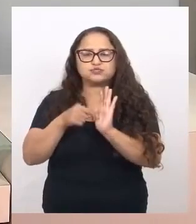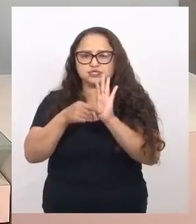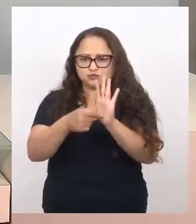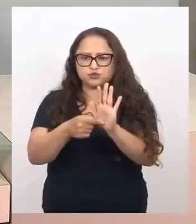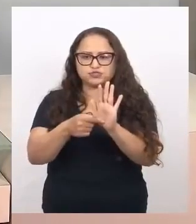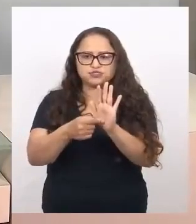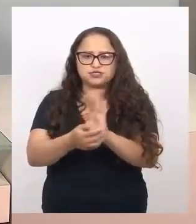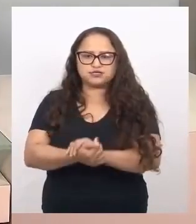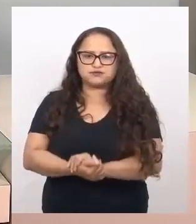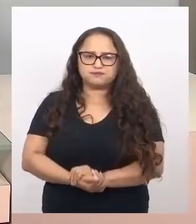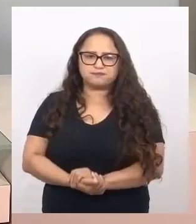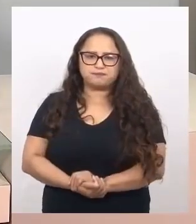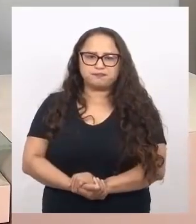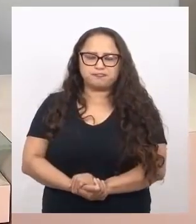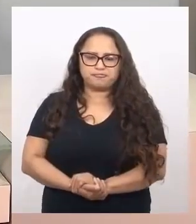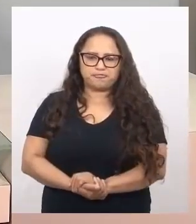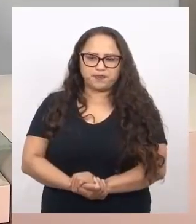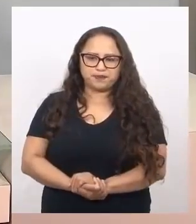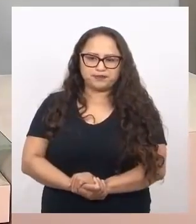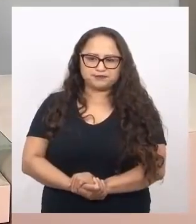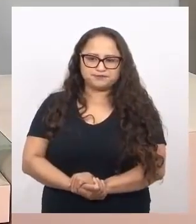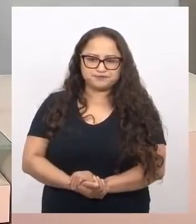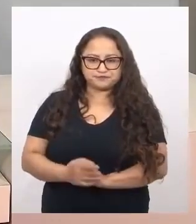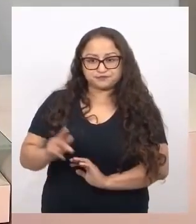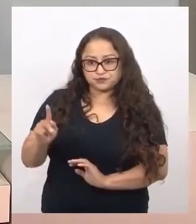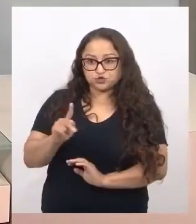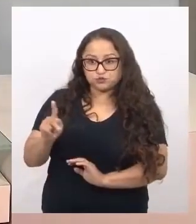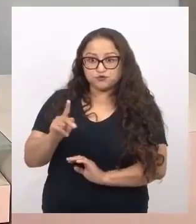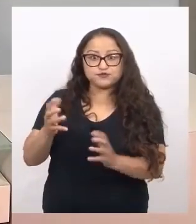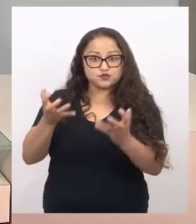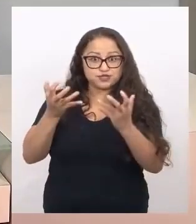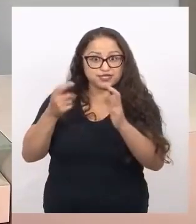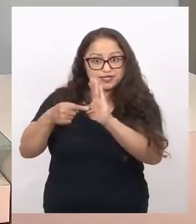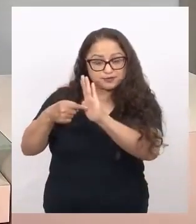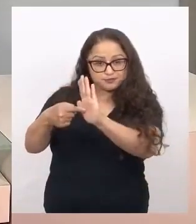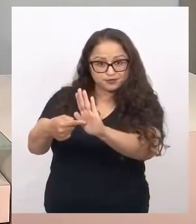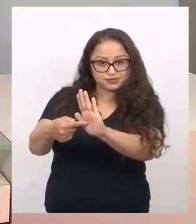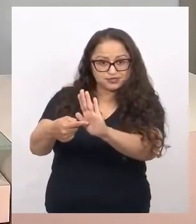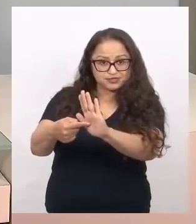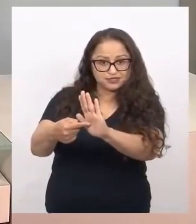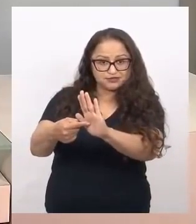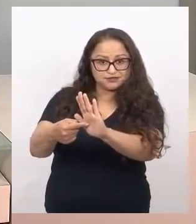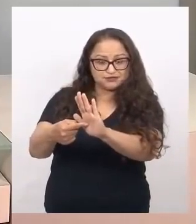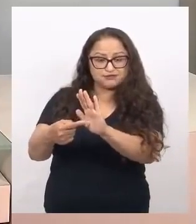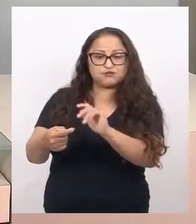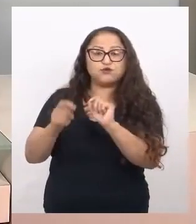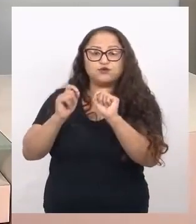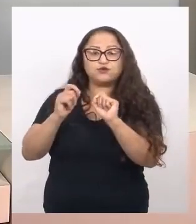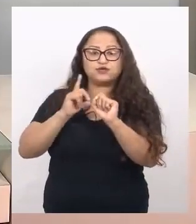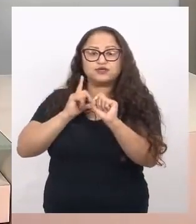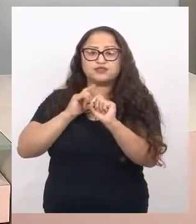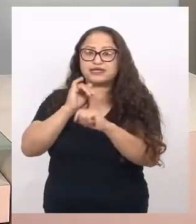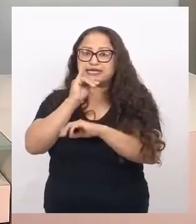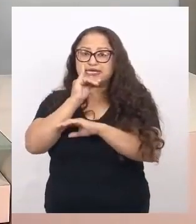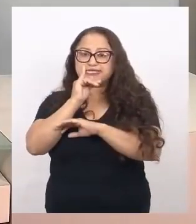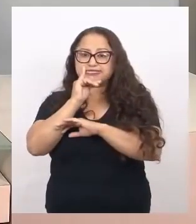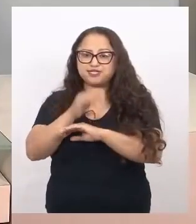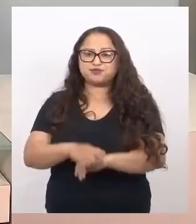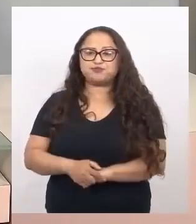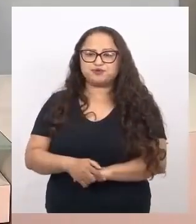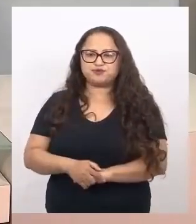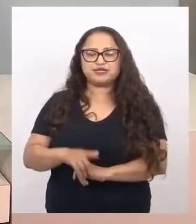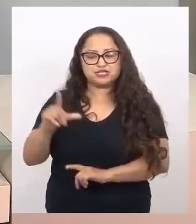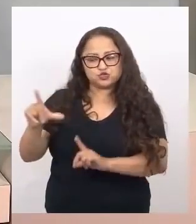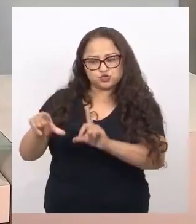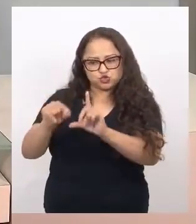mostrar, senão não tem problema. Mas quando o professor for manifestar interesse, vai aparecer lá, por exemplo. Então, eu selecionei que eu